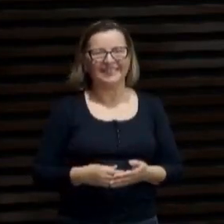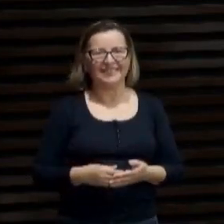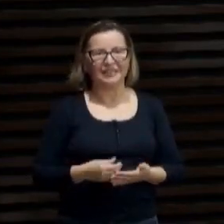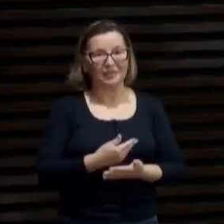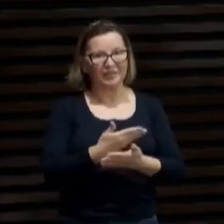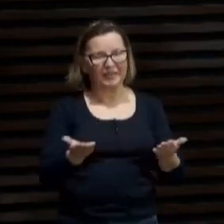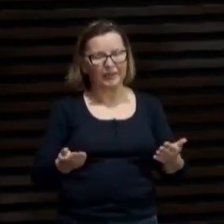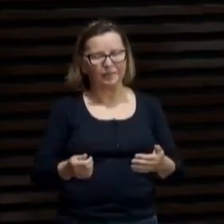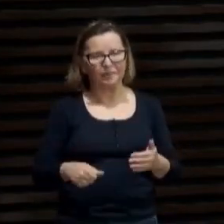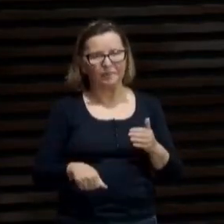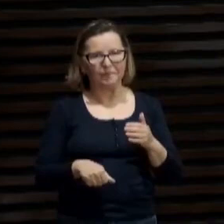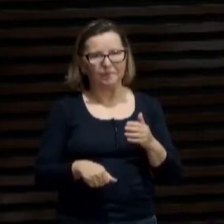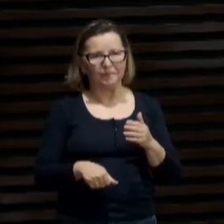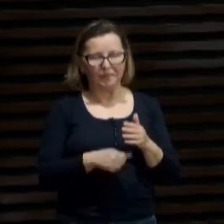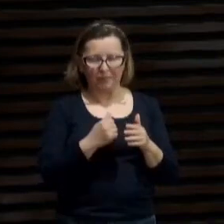Primeiro ponto.